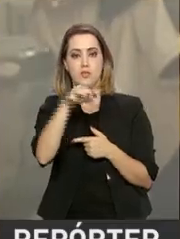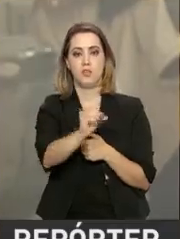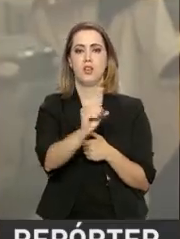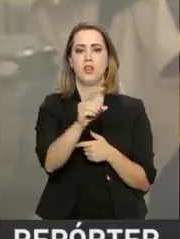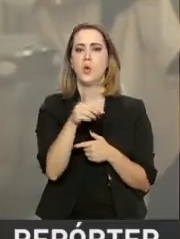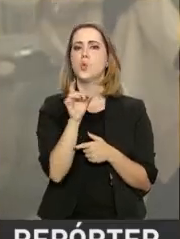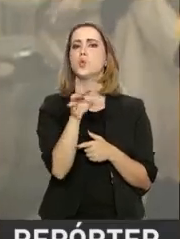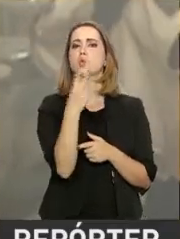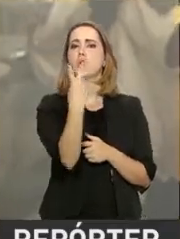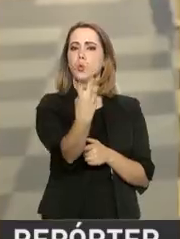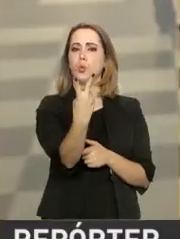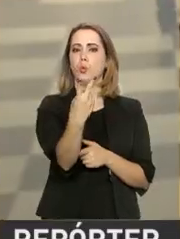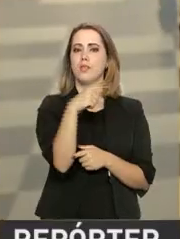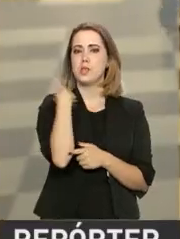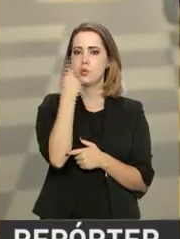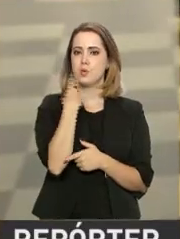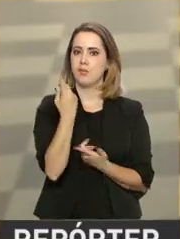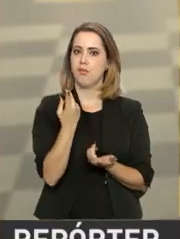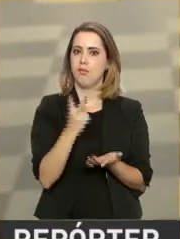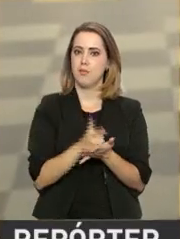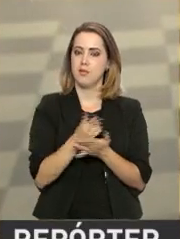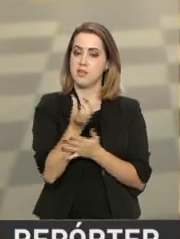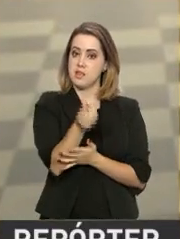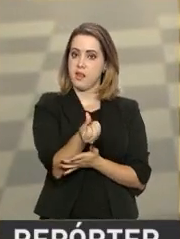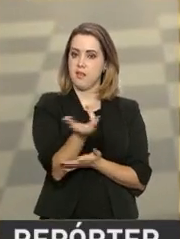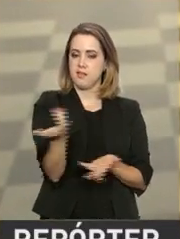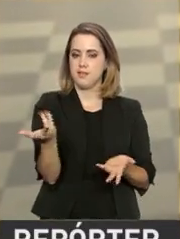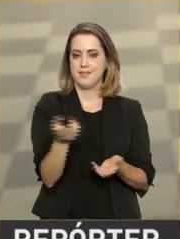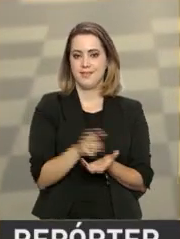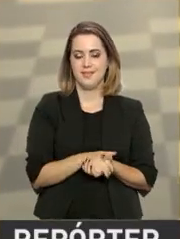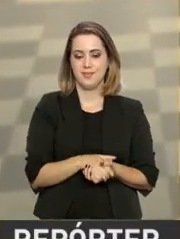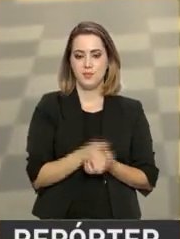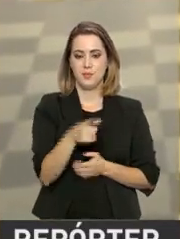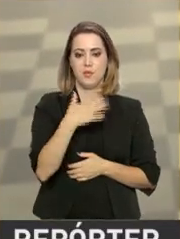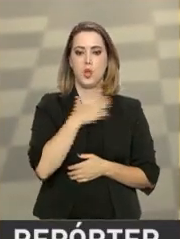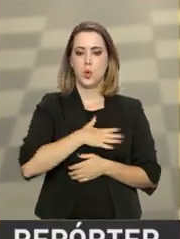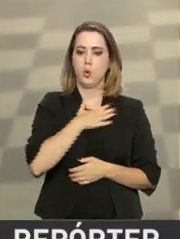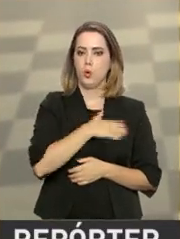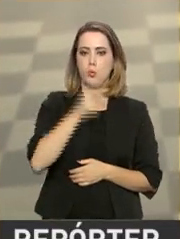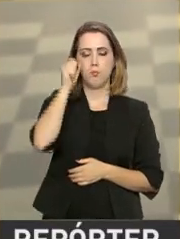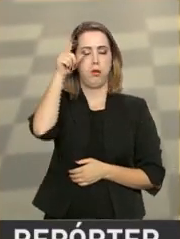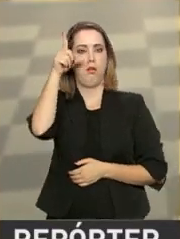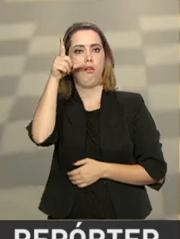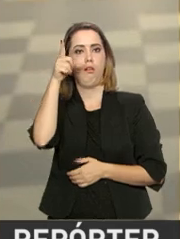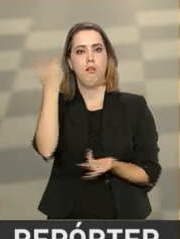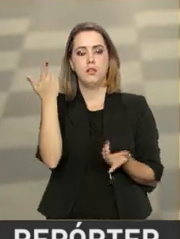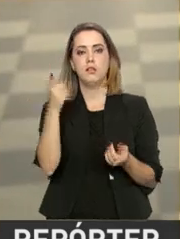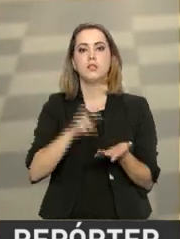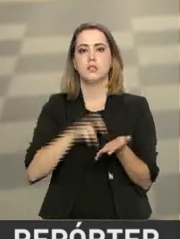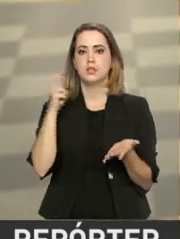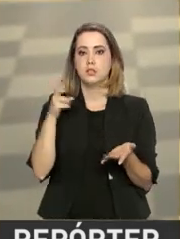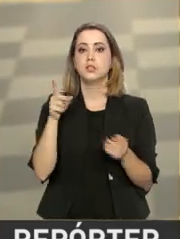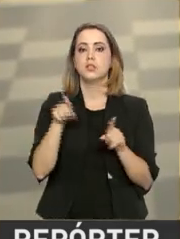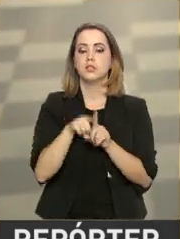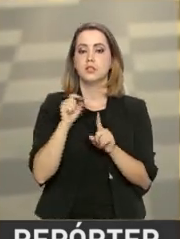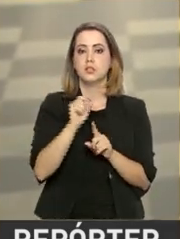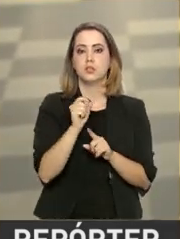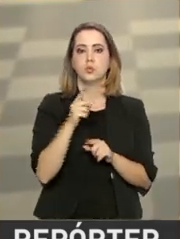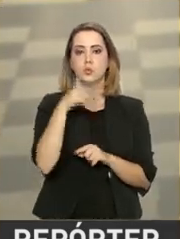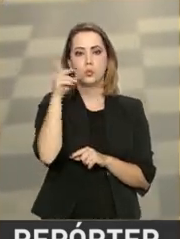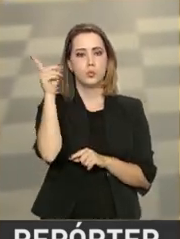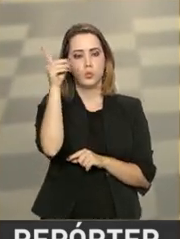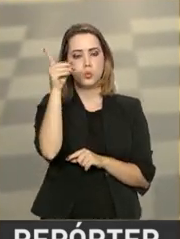mas tá escrito eu gosto porque eu tenho eu acordo muito cedo e eu gosto de dormir mais cedo e parece que o dia rende